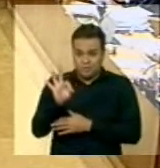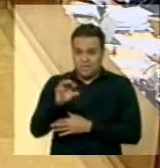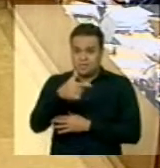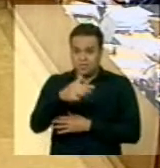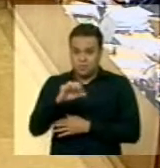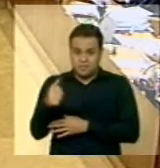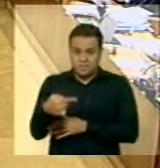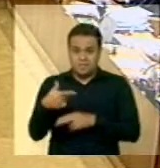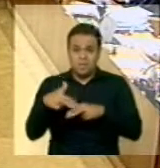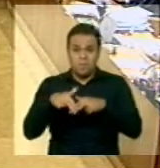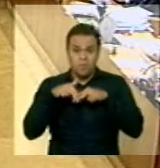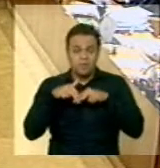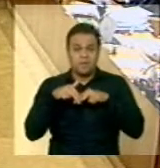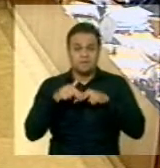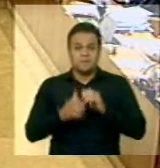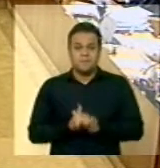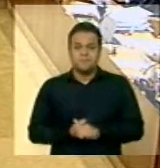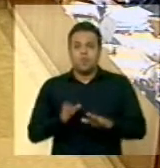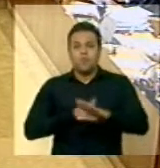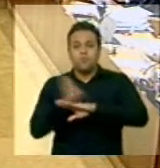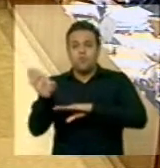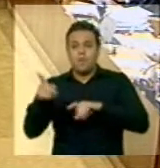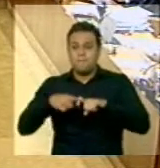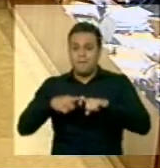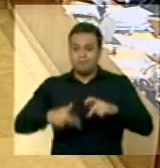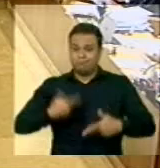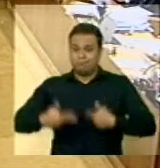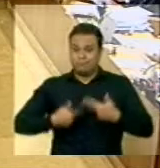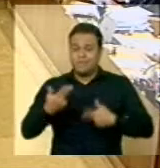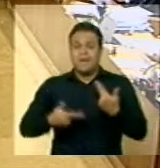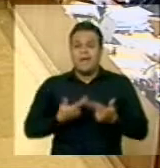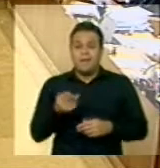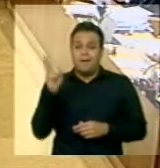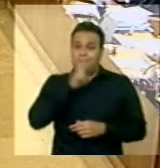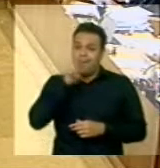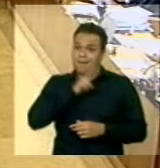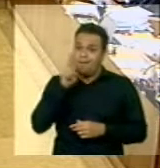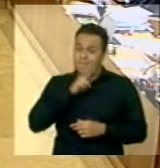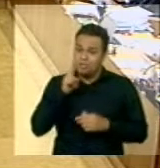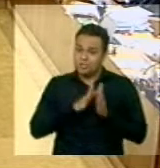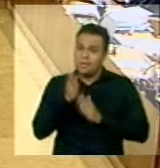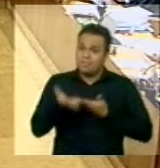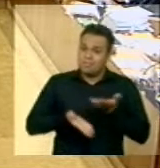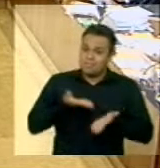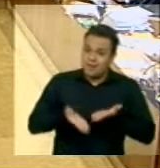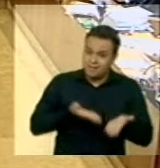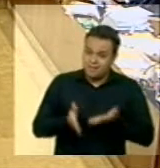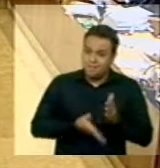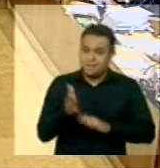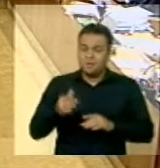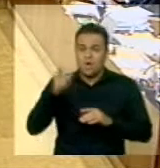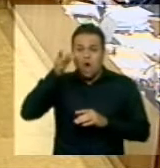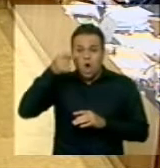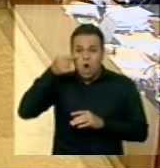18/10/2017, em razão de procedimento cirúrgico de emergência para tratamento de descolamento